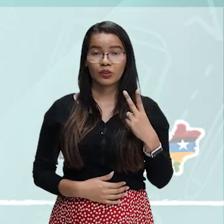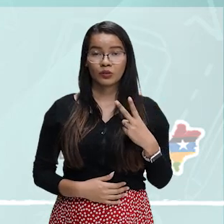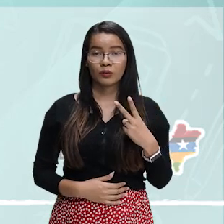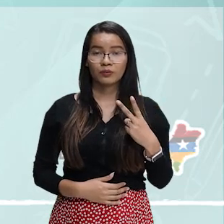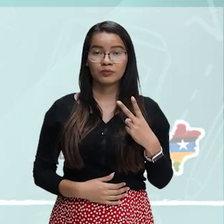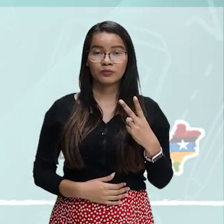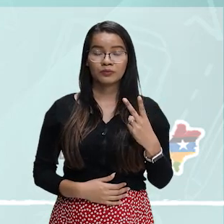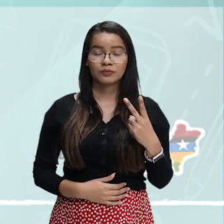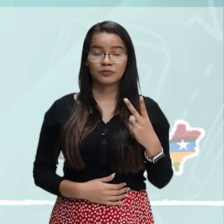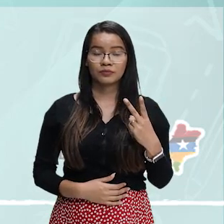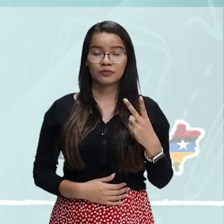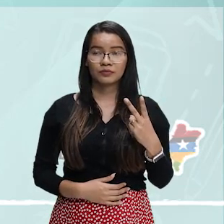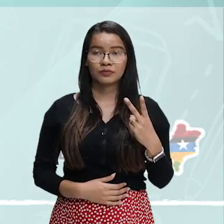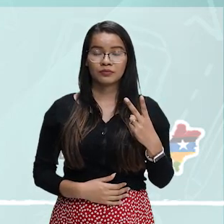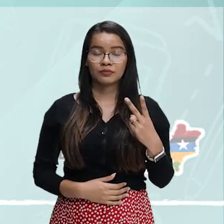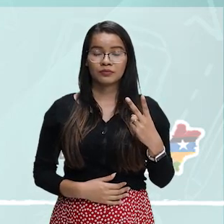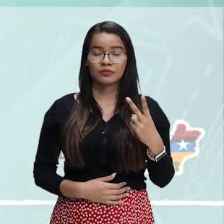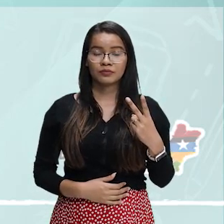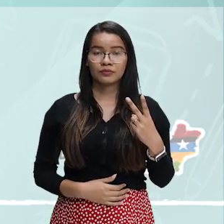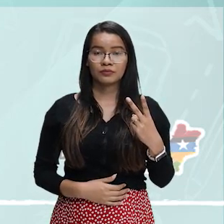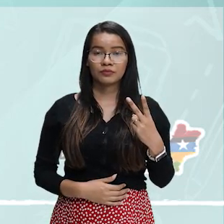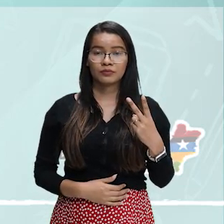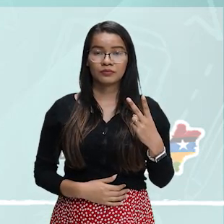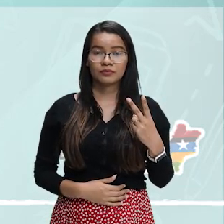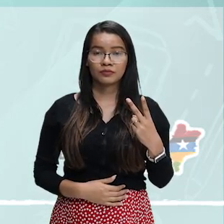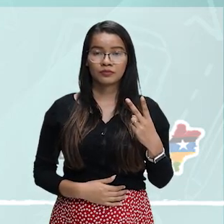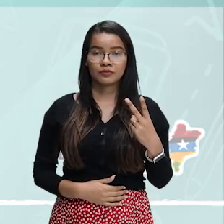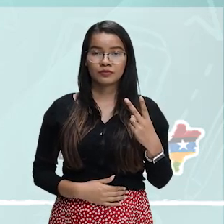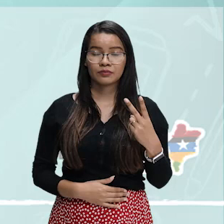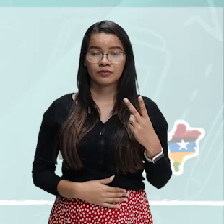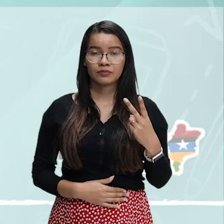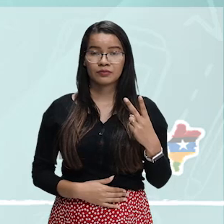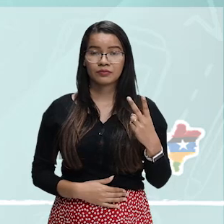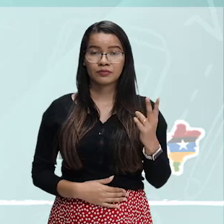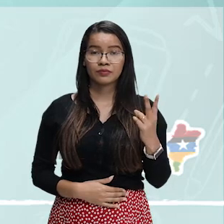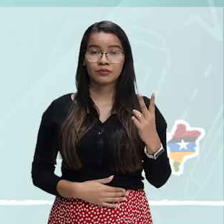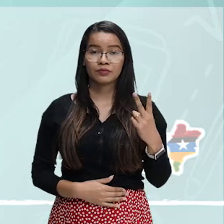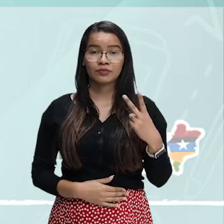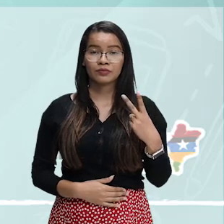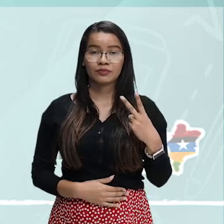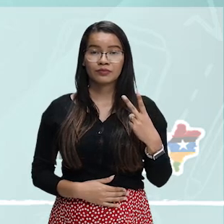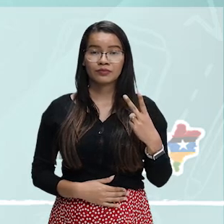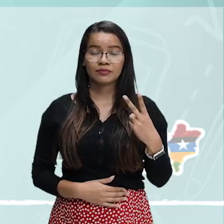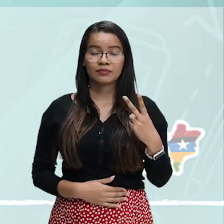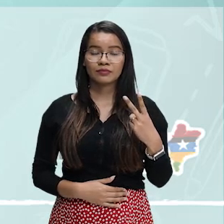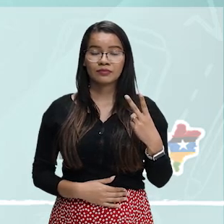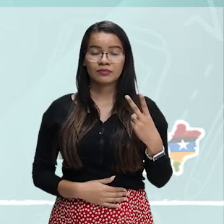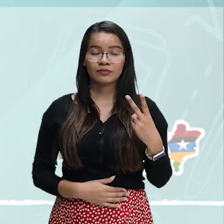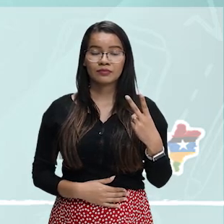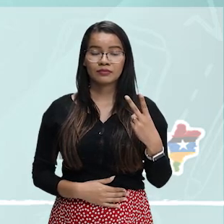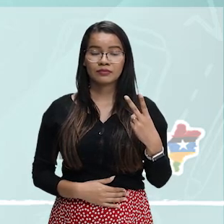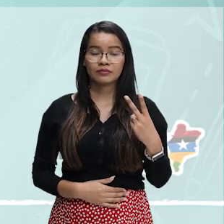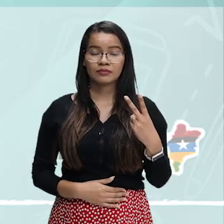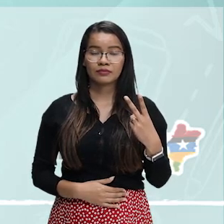2. Em virtude das intensas transformações sociais e políticas, o Brasil é retratado